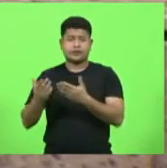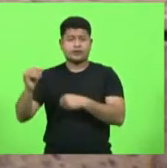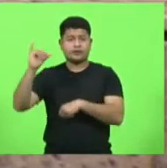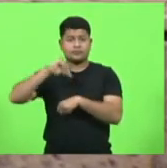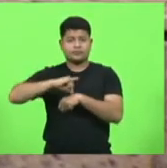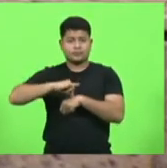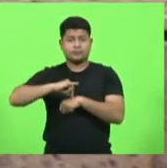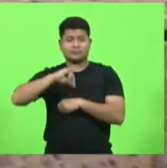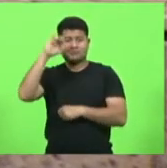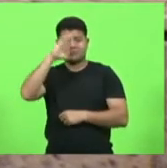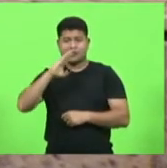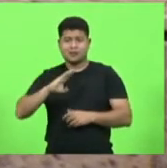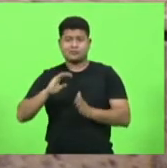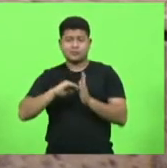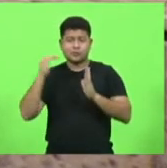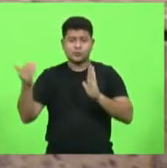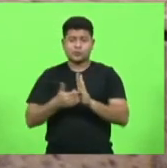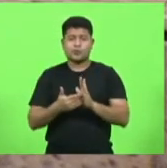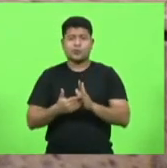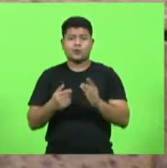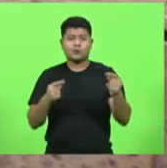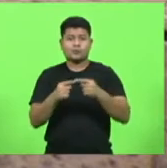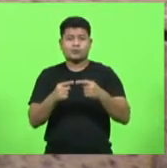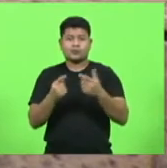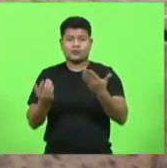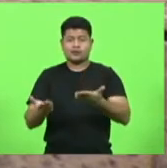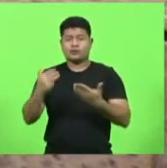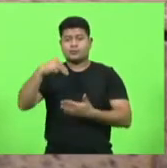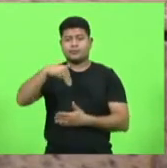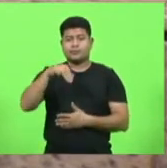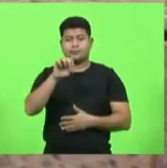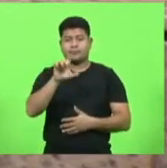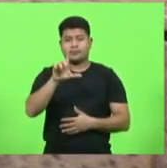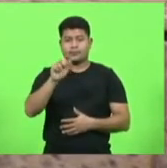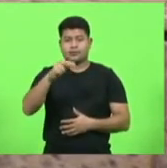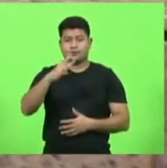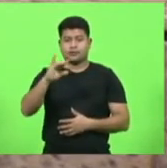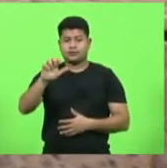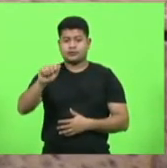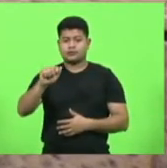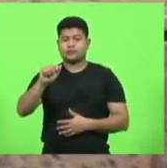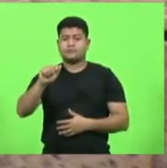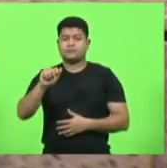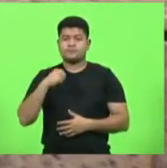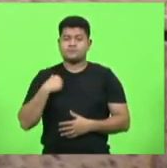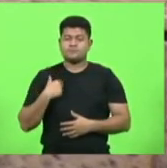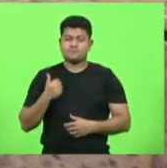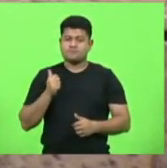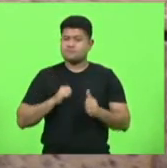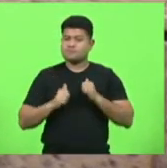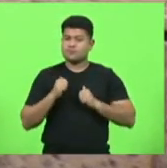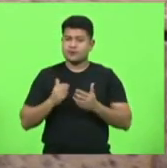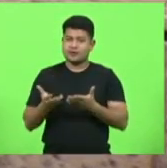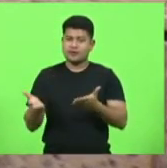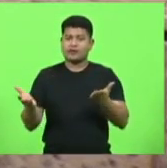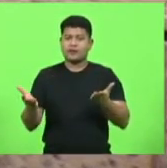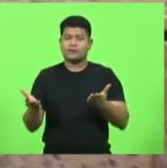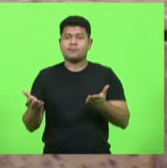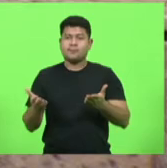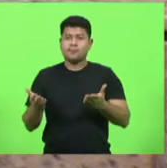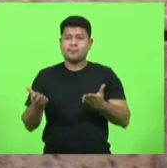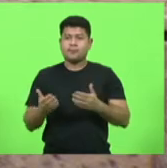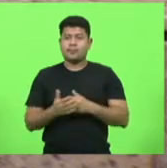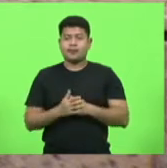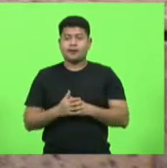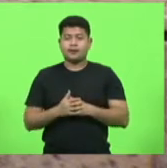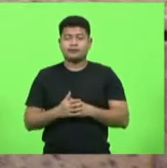da melancia. Eu fiquei tão entusiasmado visitando os nossos investidores da melancia